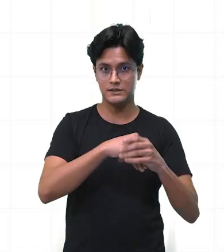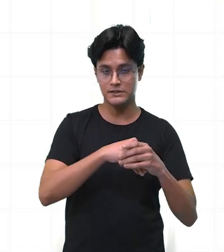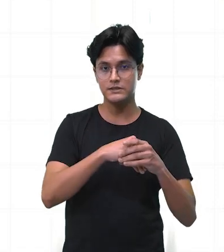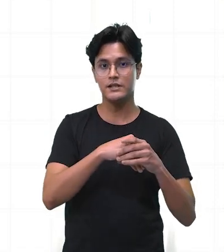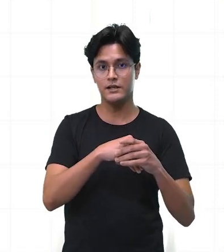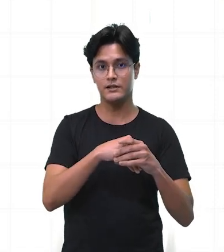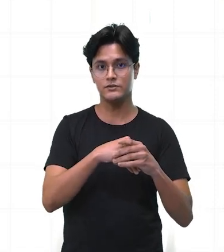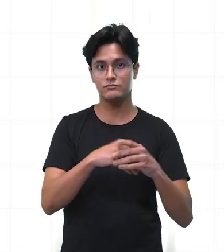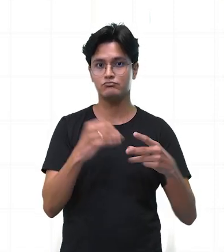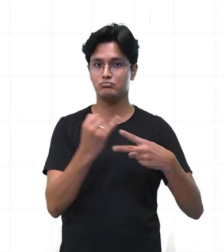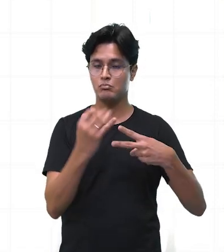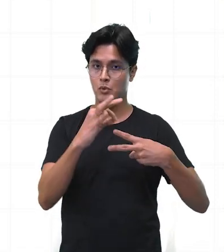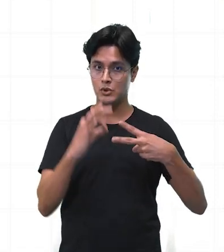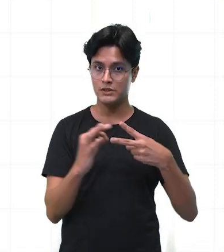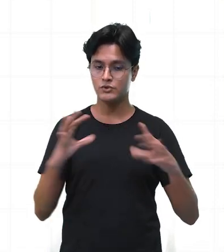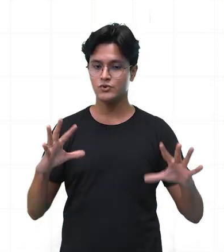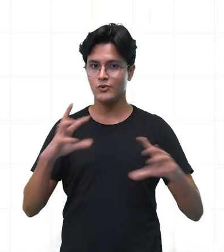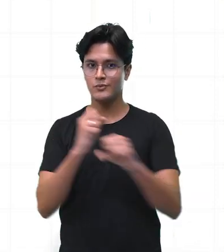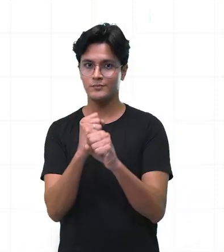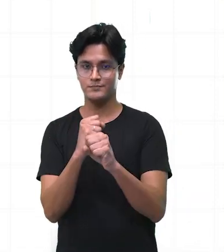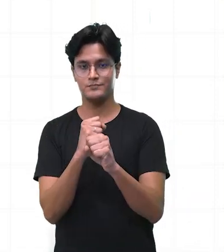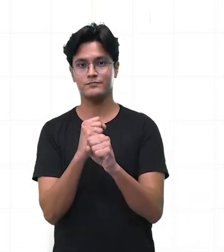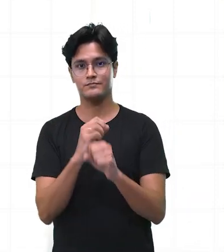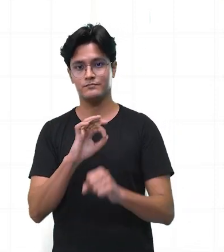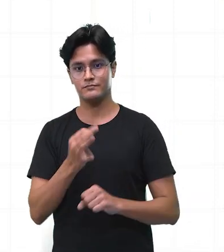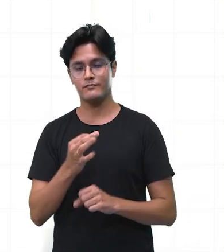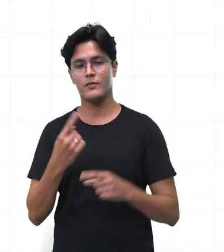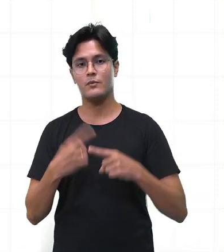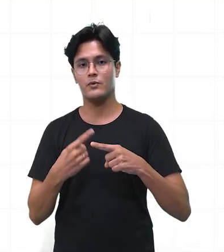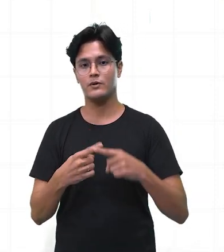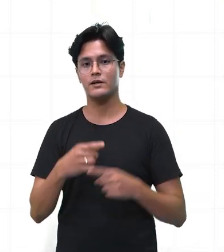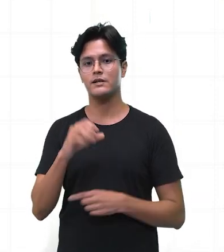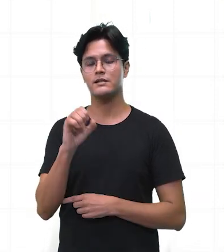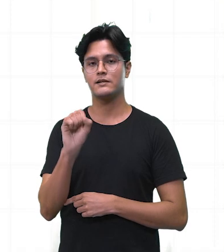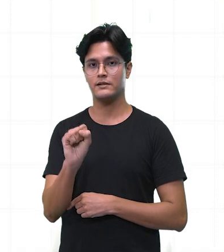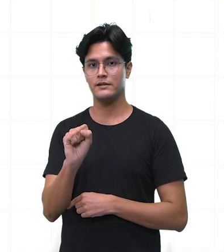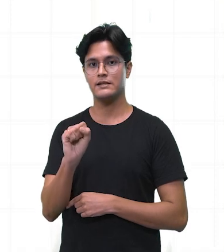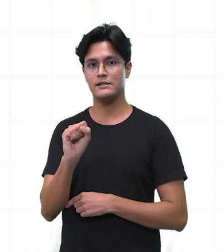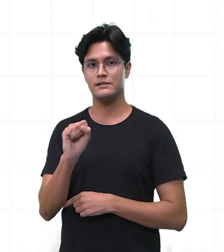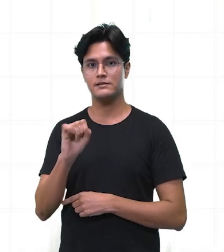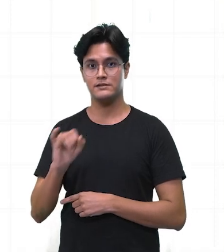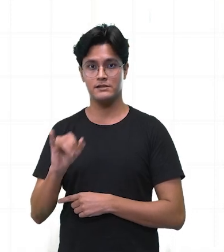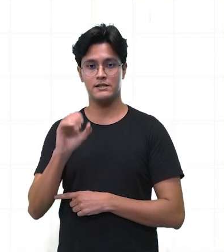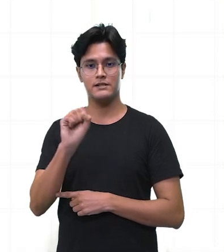Porque a soma dos ângulos internos é n menos 2 vezes 180.